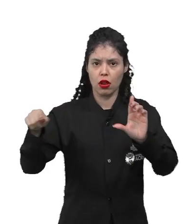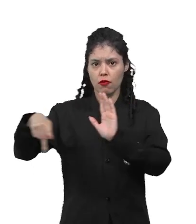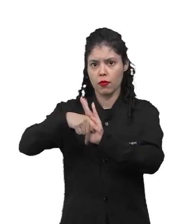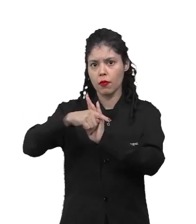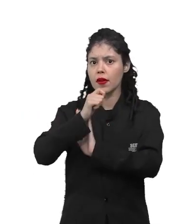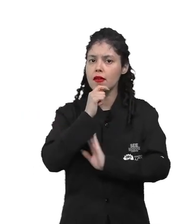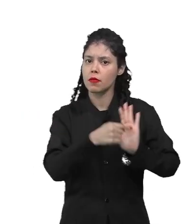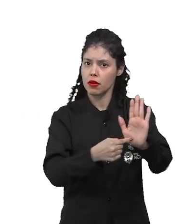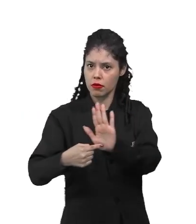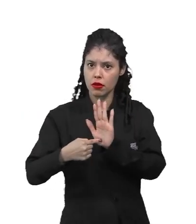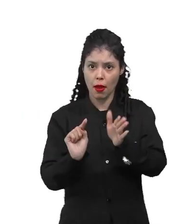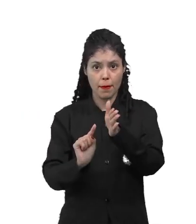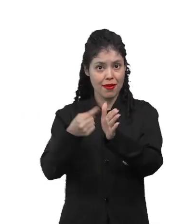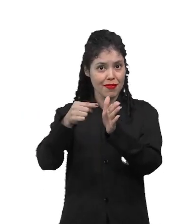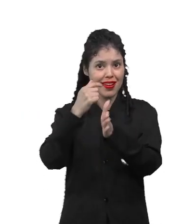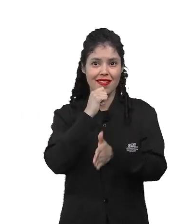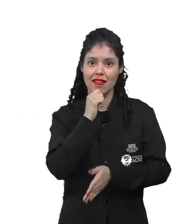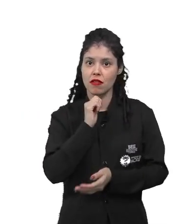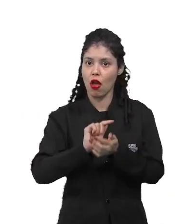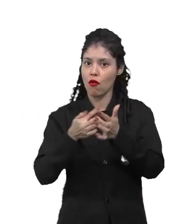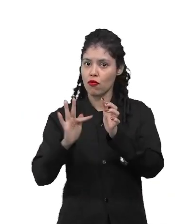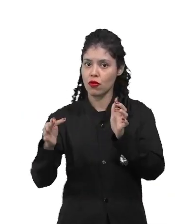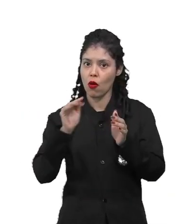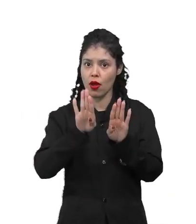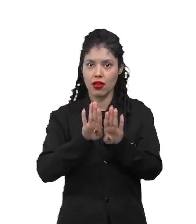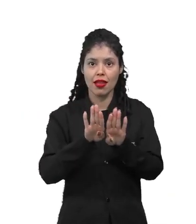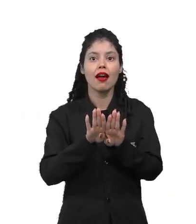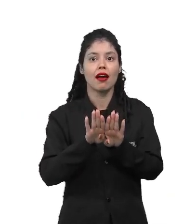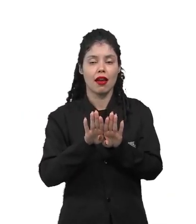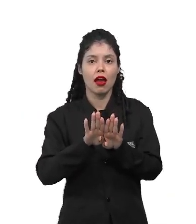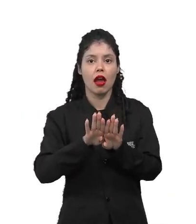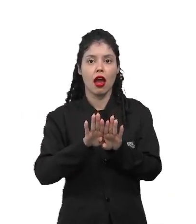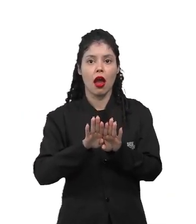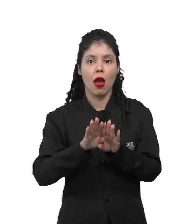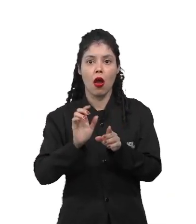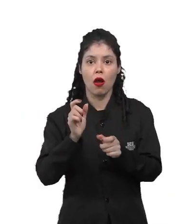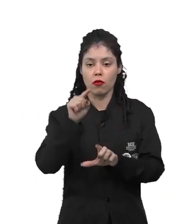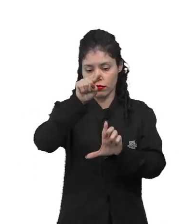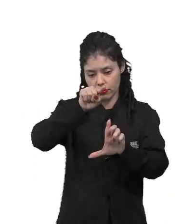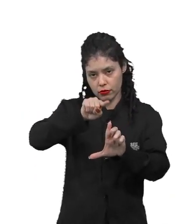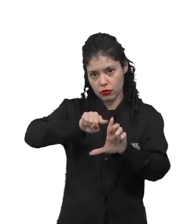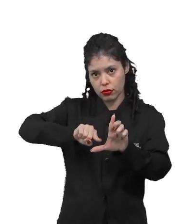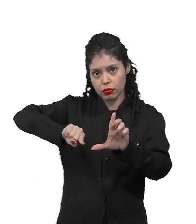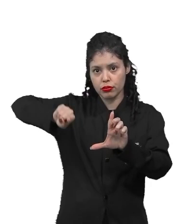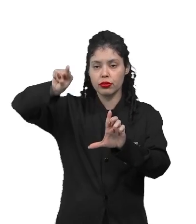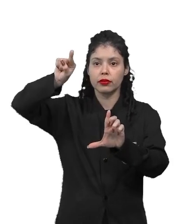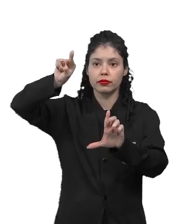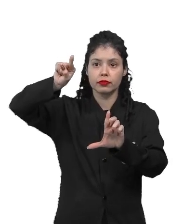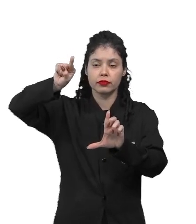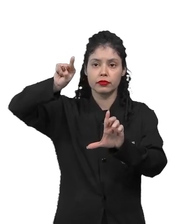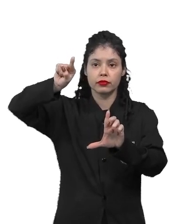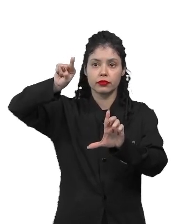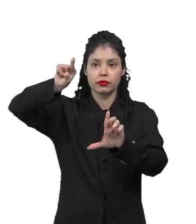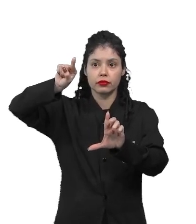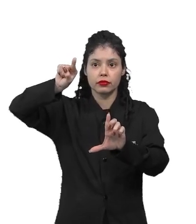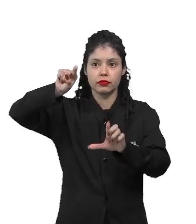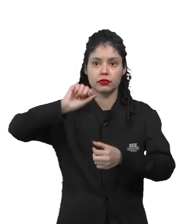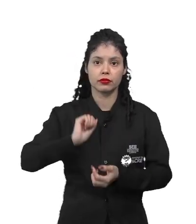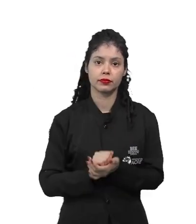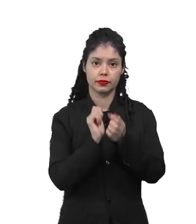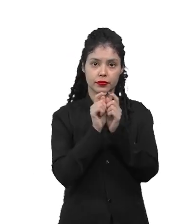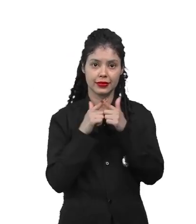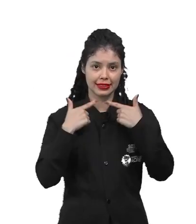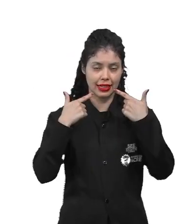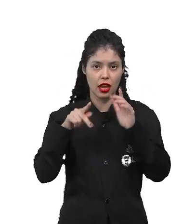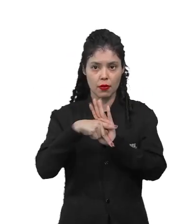Na primeira, eu tenho aqui uma função crescente, tá vendo, ó, com cavidade voltada para baixo, no caso o sorriso do Colgate